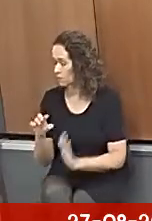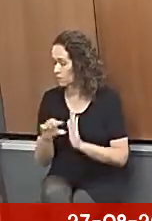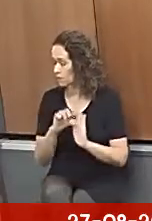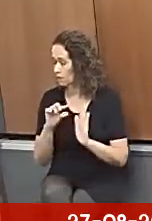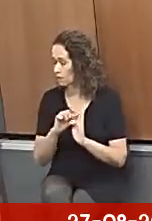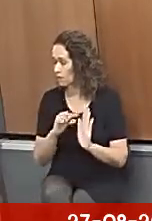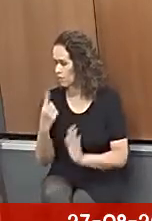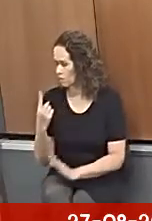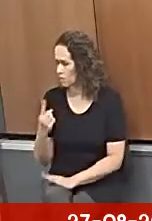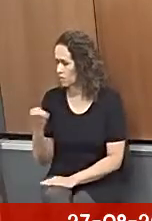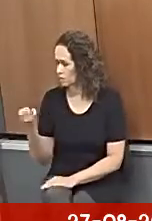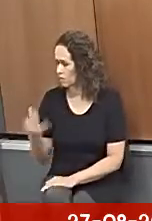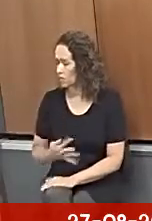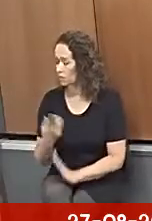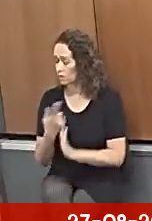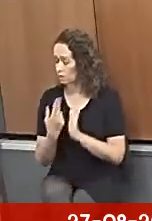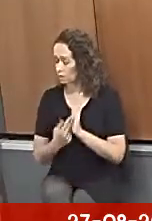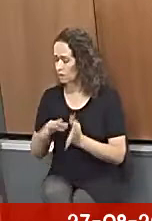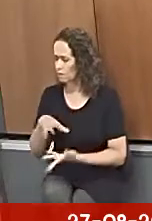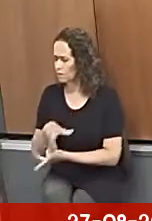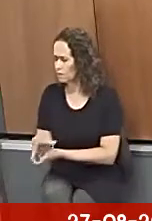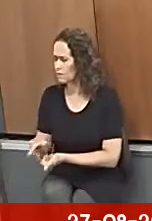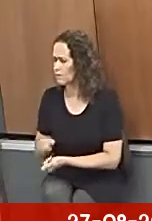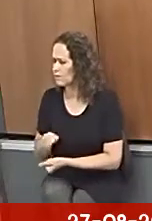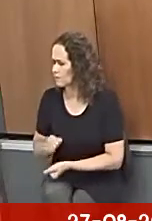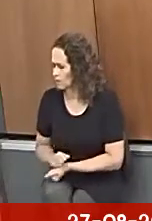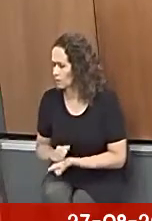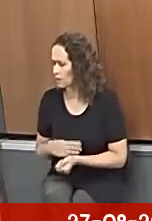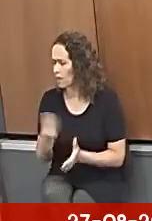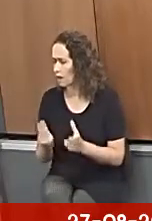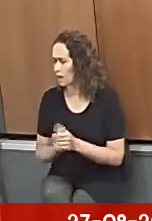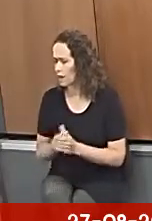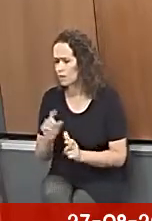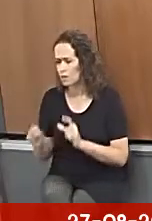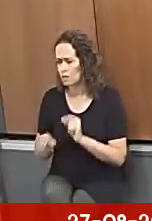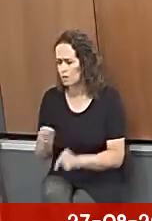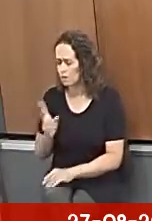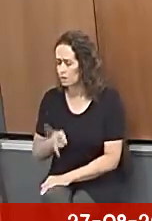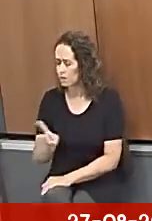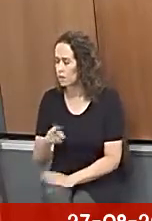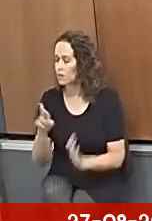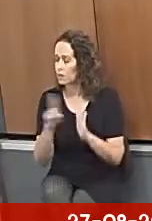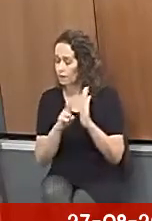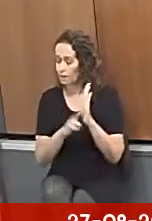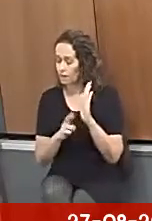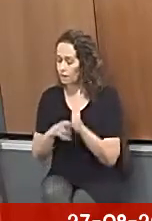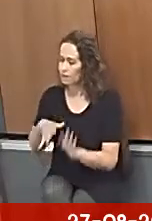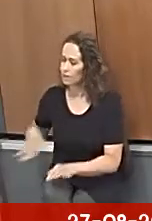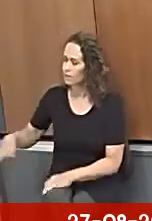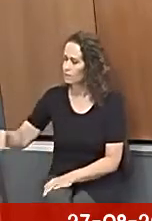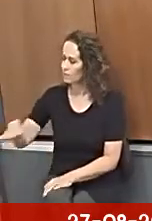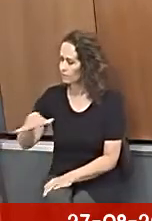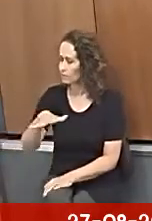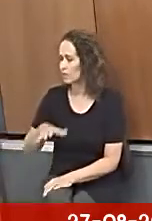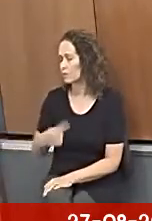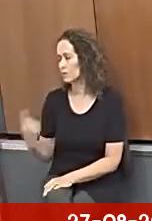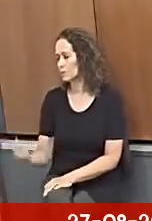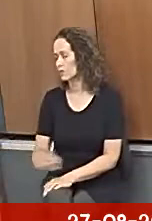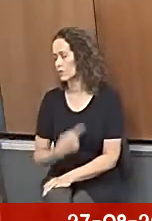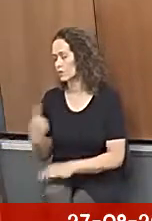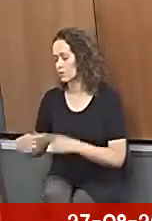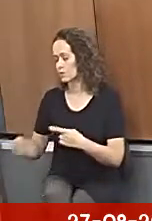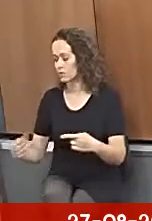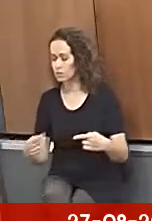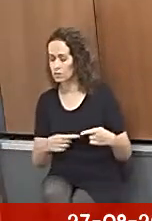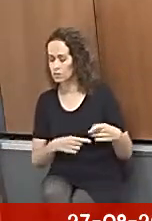que o desenho universal será sempre tomado como regra geral a gente está discutindo aqui